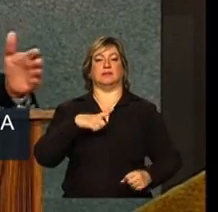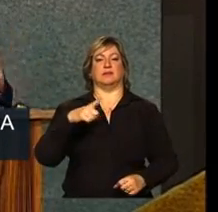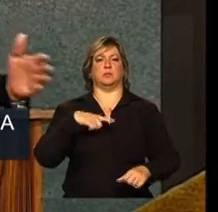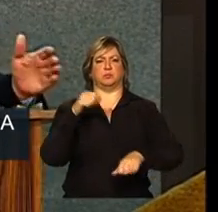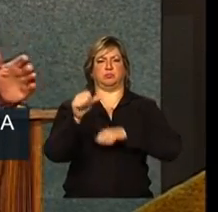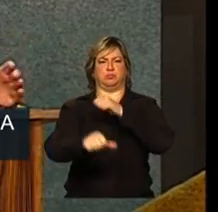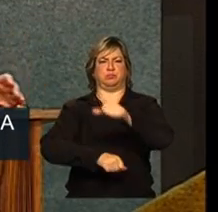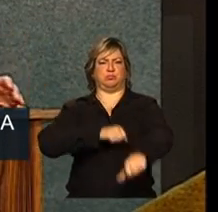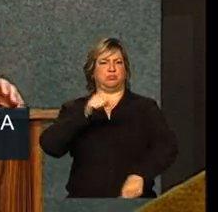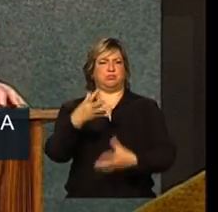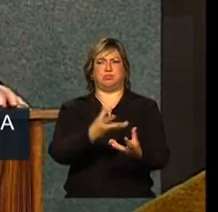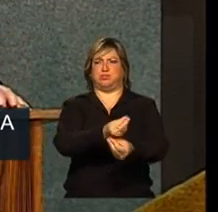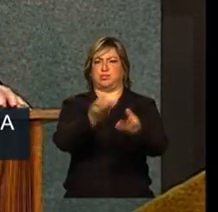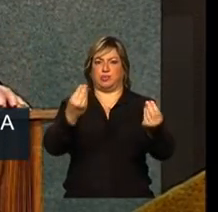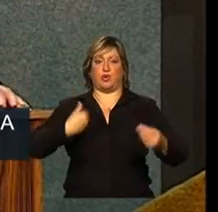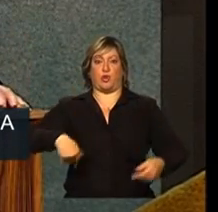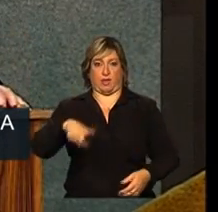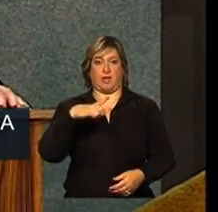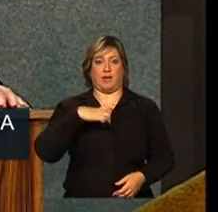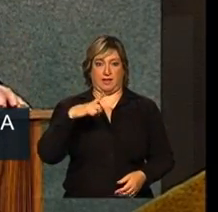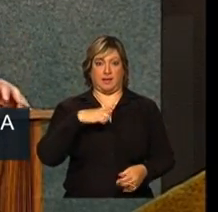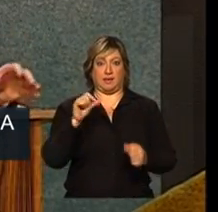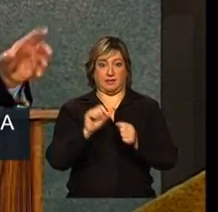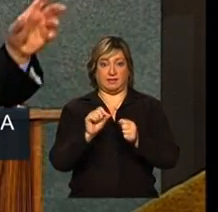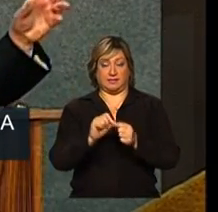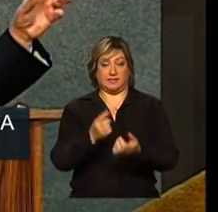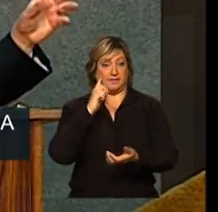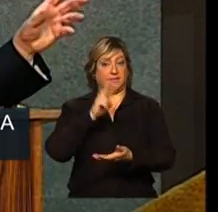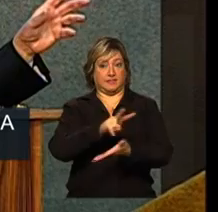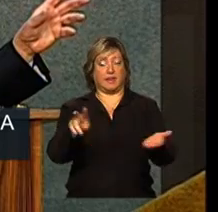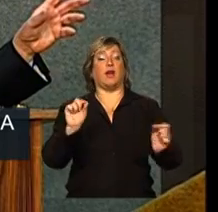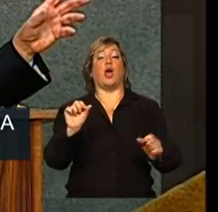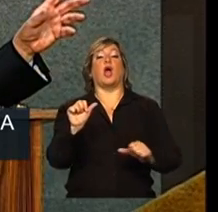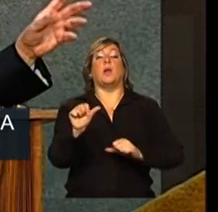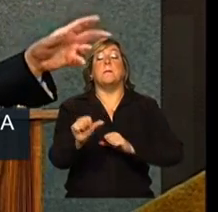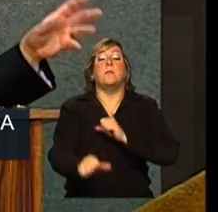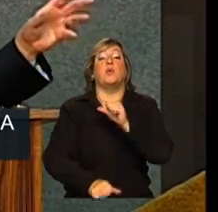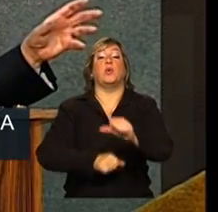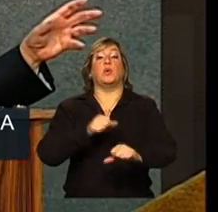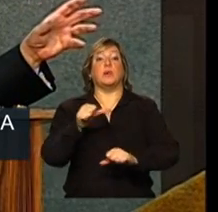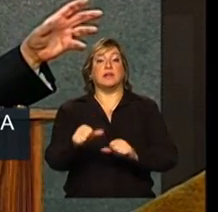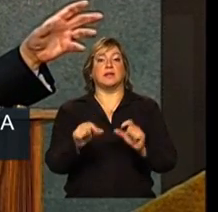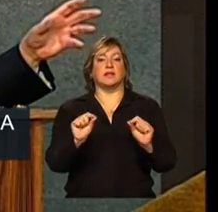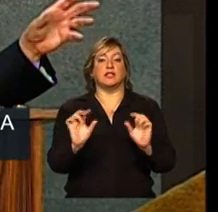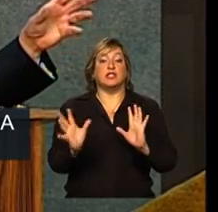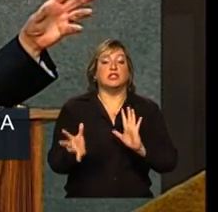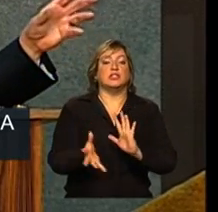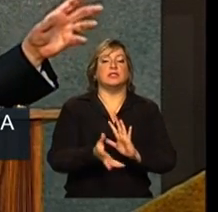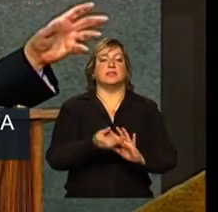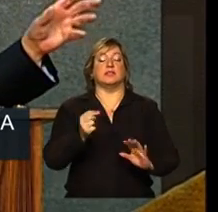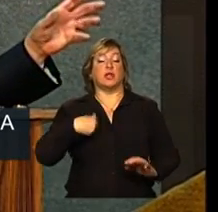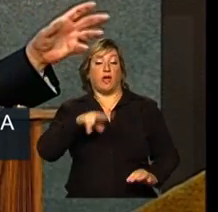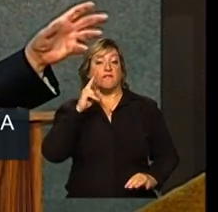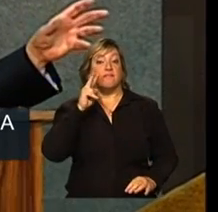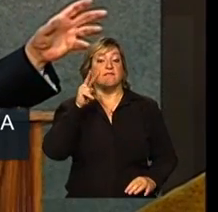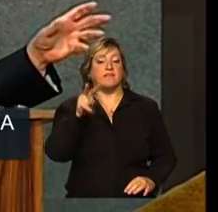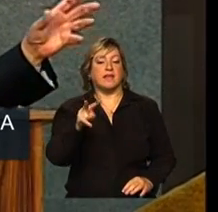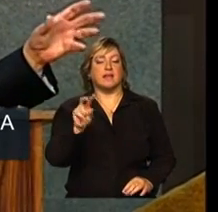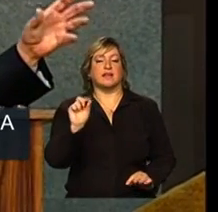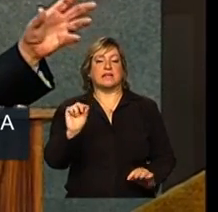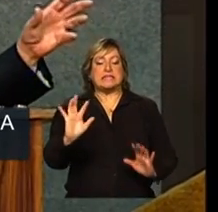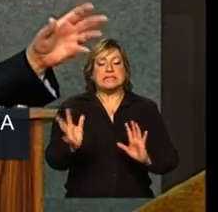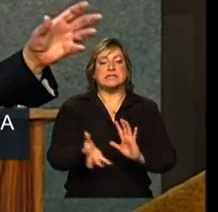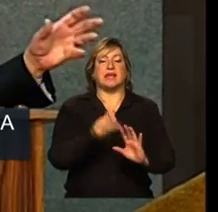esta epopeia que nós vivemos, é que nós transformamos, tiramos, estamos vendo sair